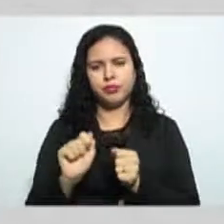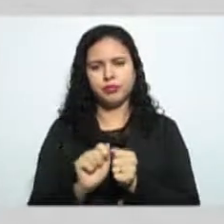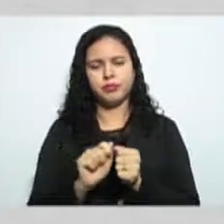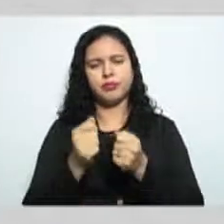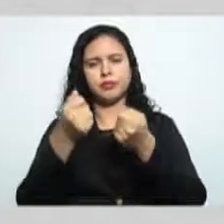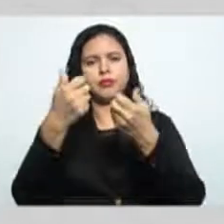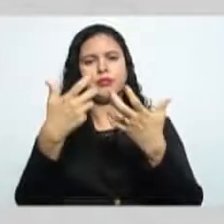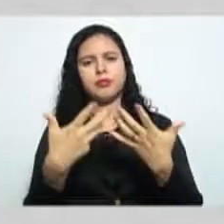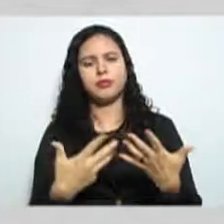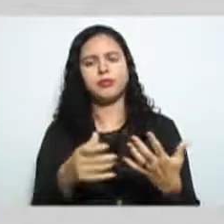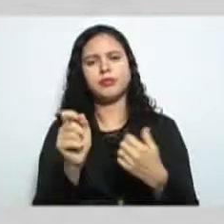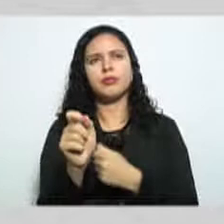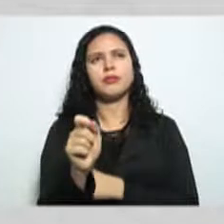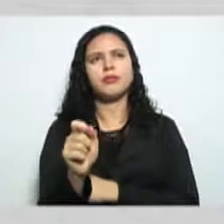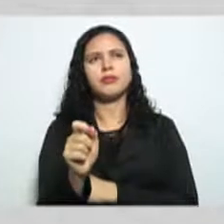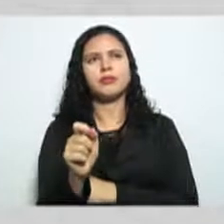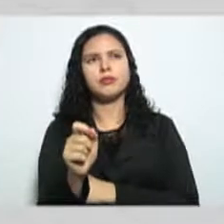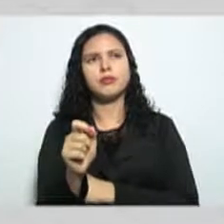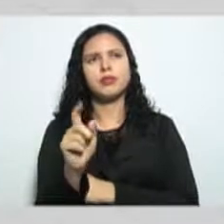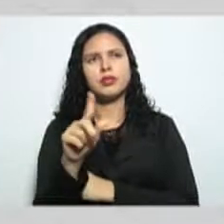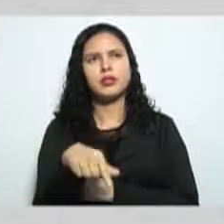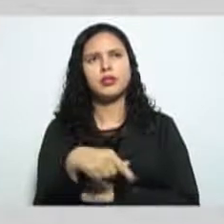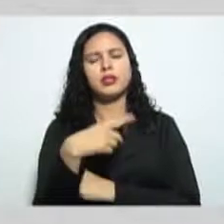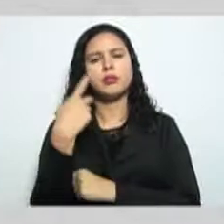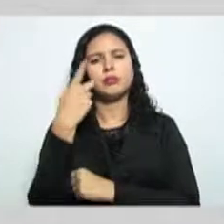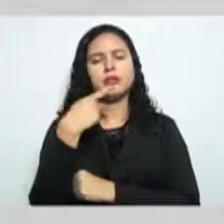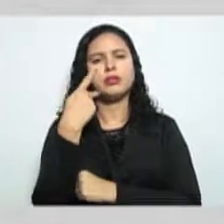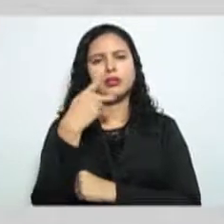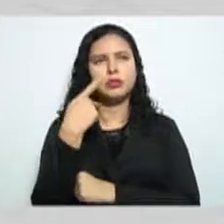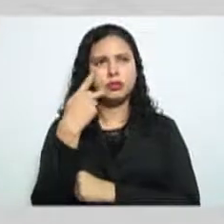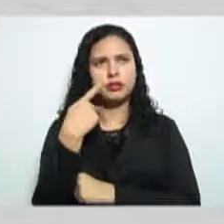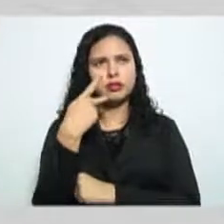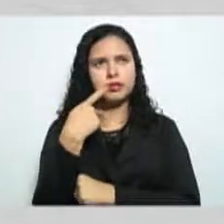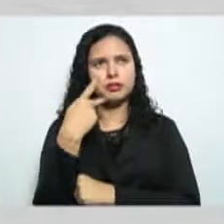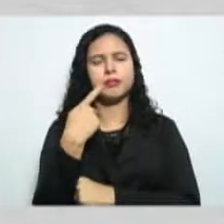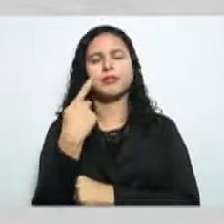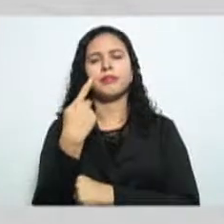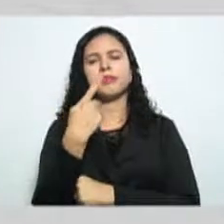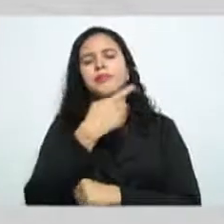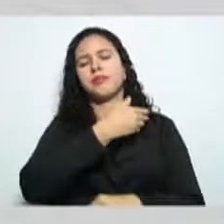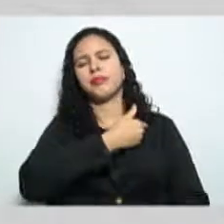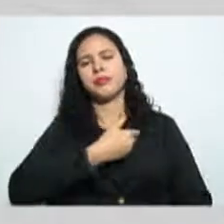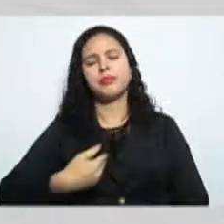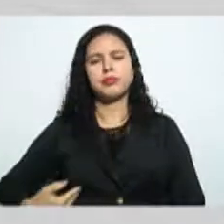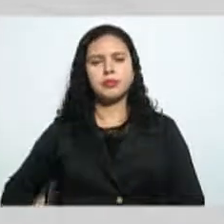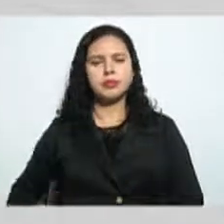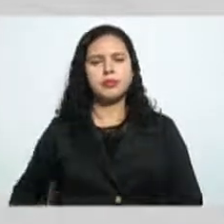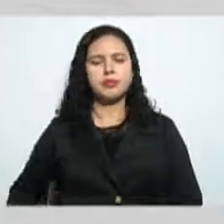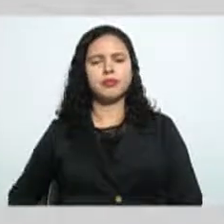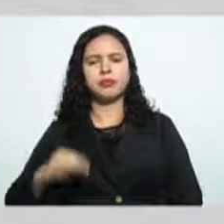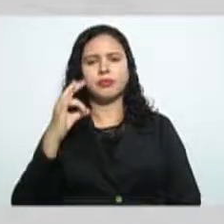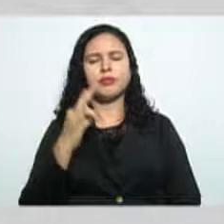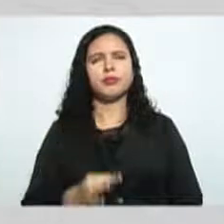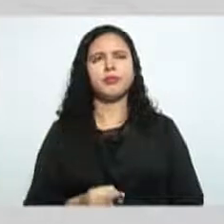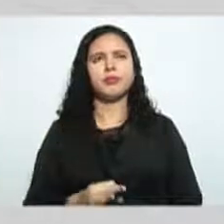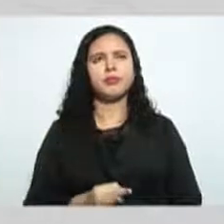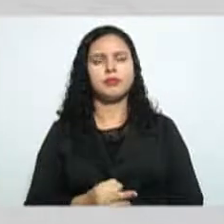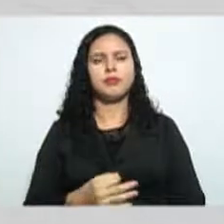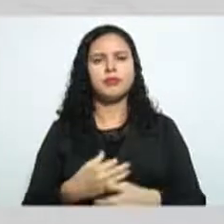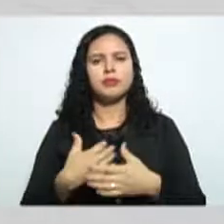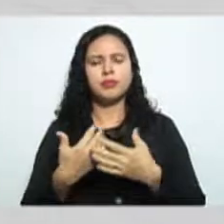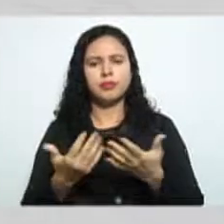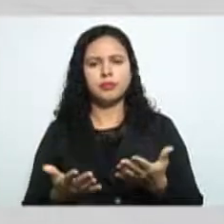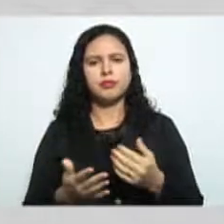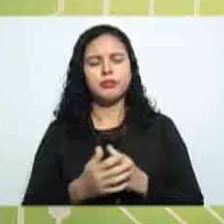estou falando de uma política pública. A gente acabou tendo duas questões do mesmo tema, né? Mas de novo, nós estamos falando de política